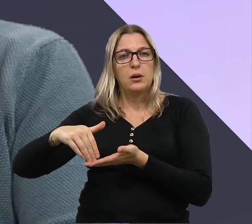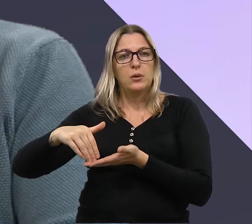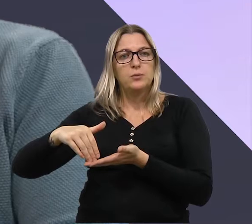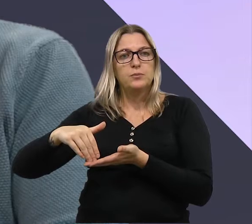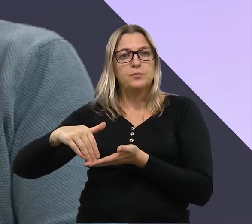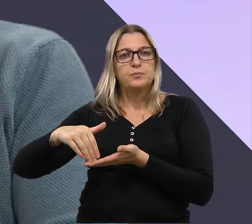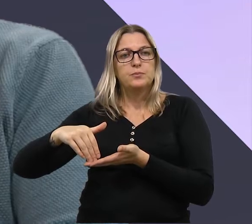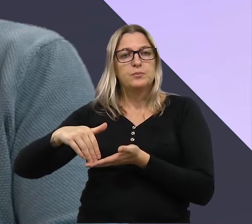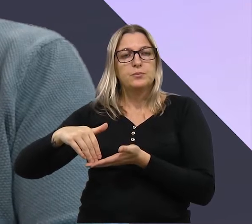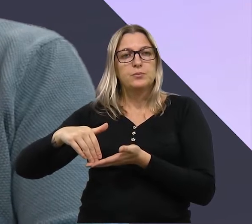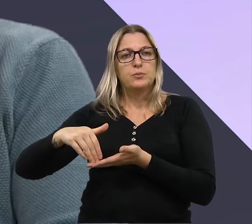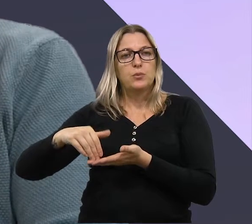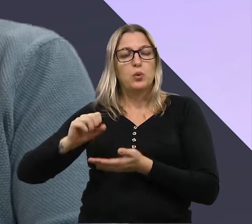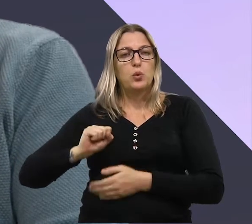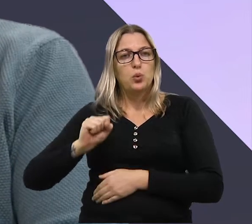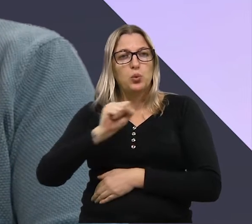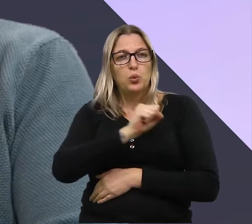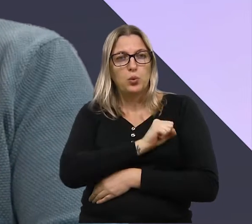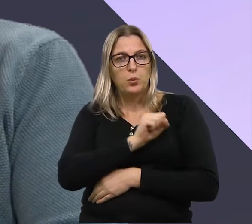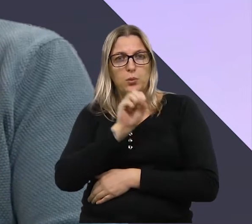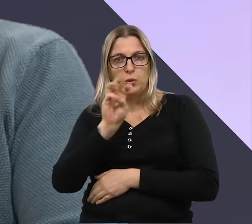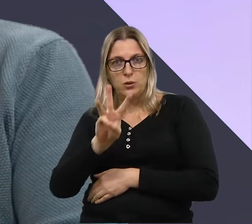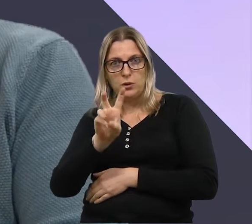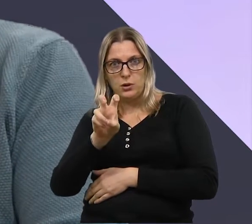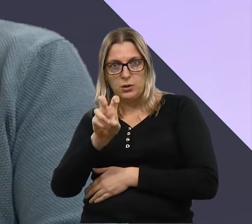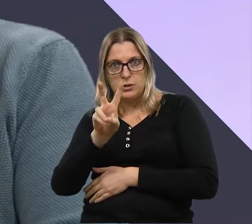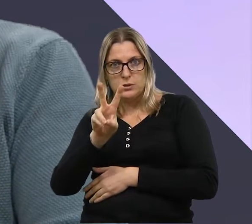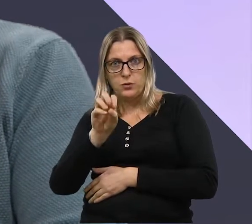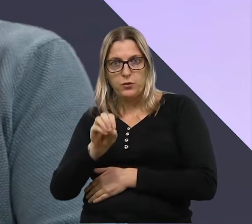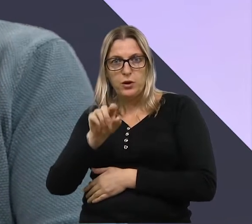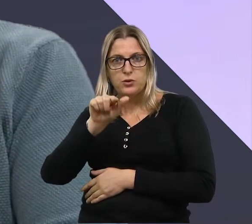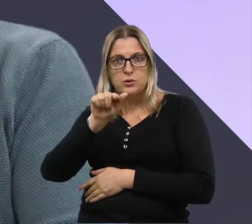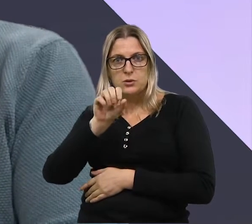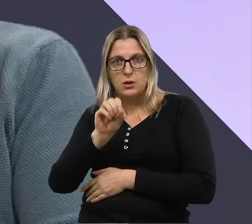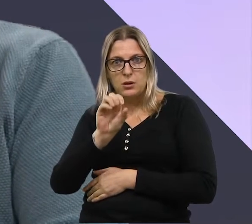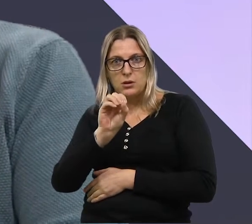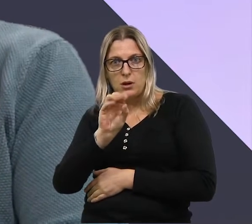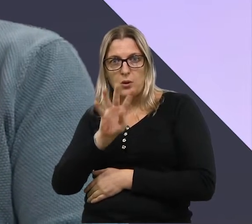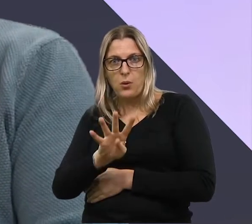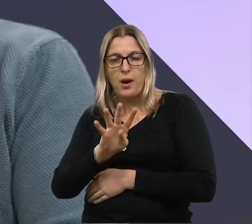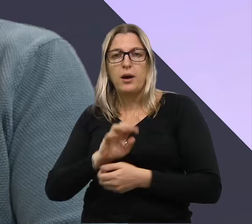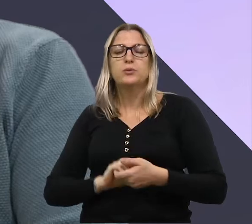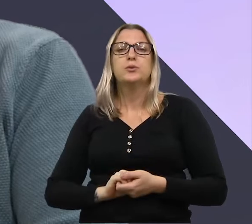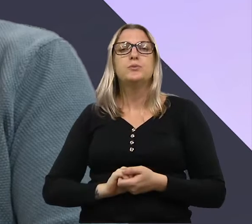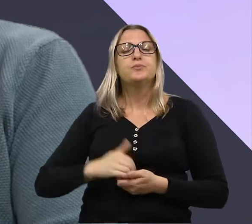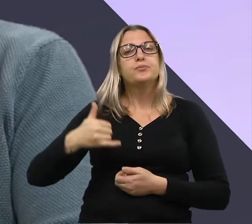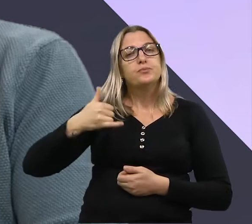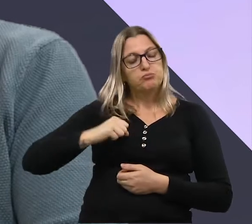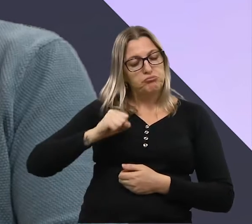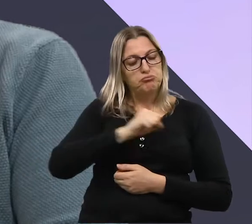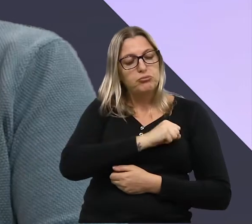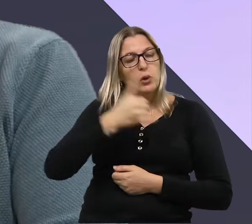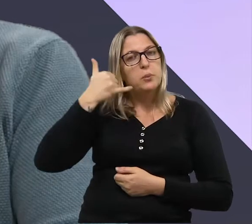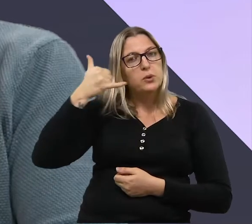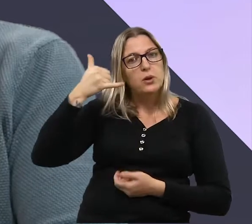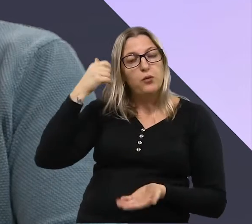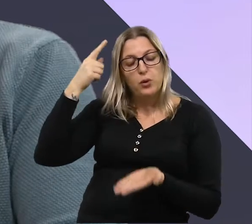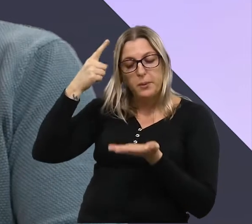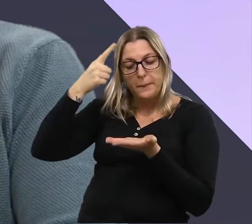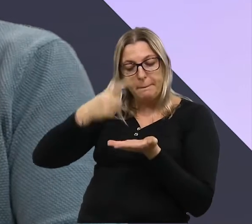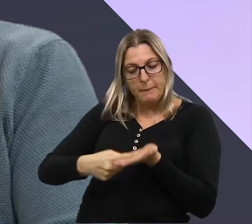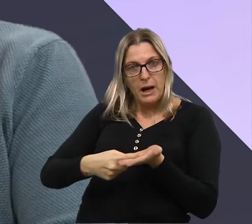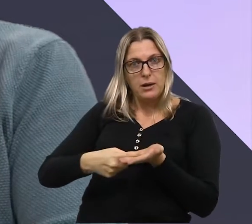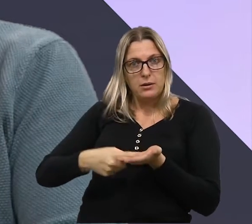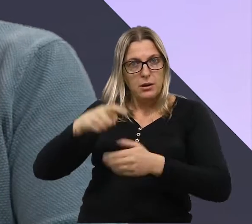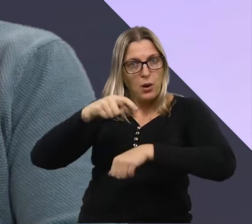principal ramal que é o 3520 7004 através desse telefone nós estamos fazendo